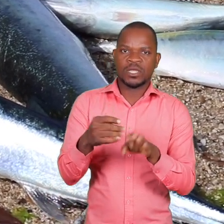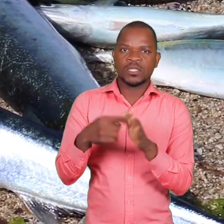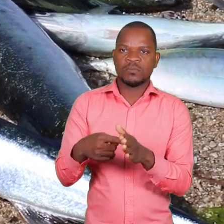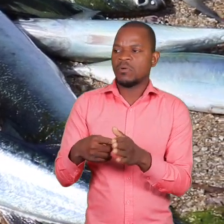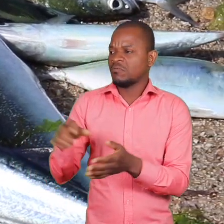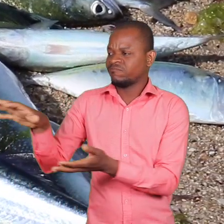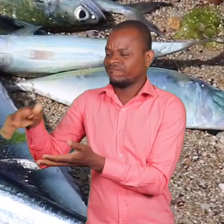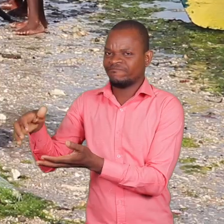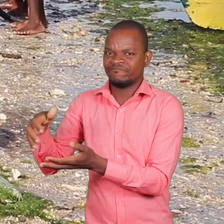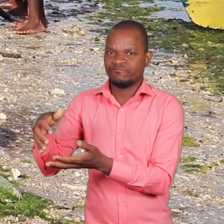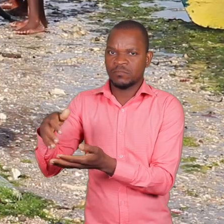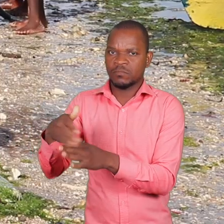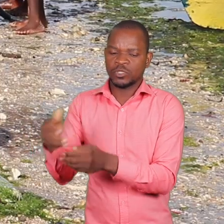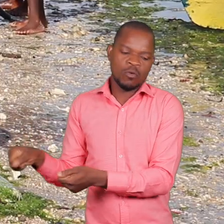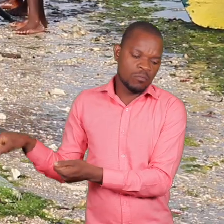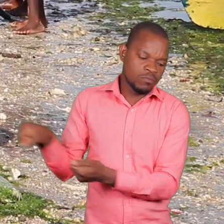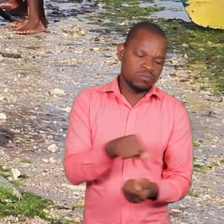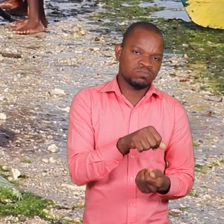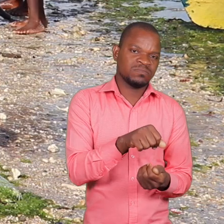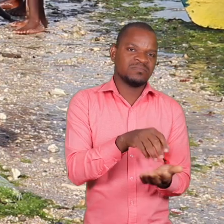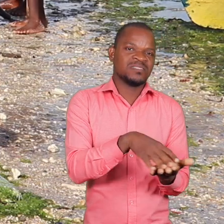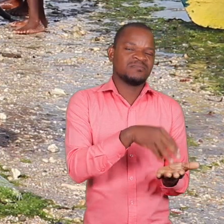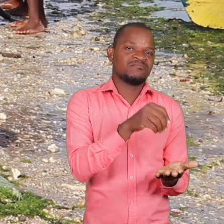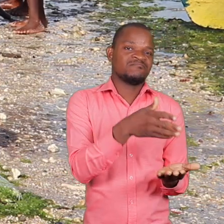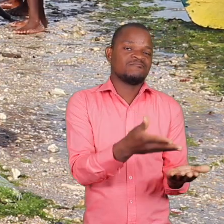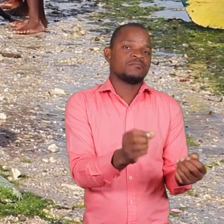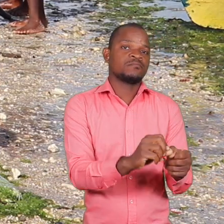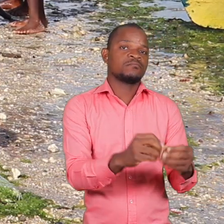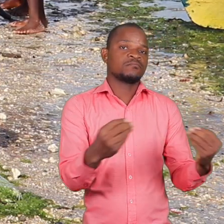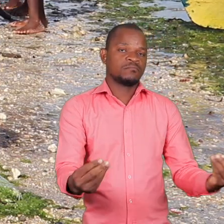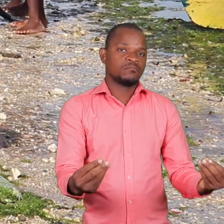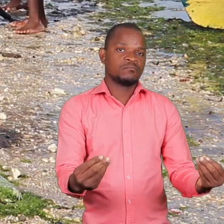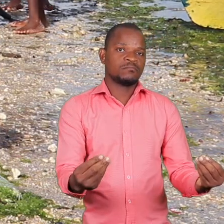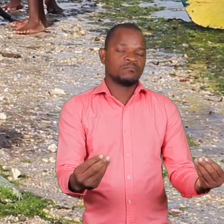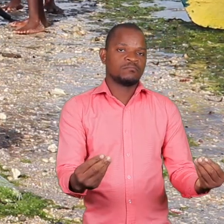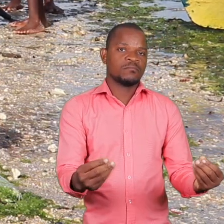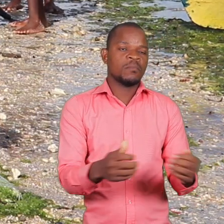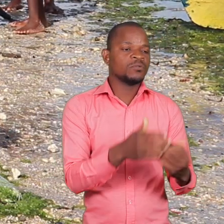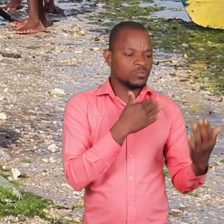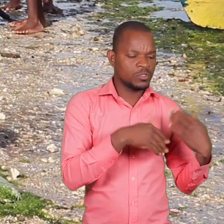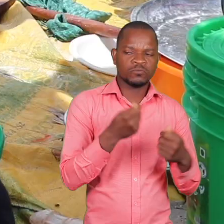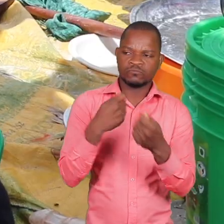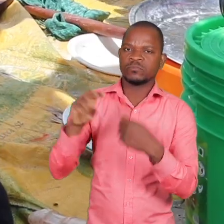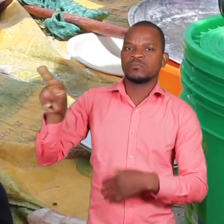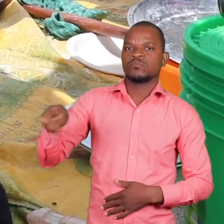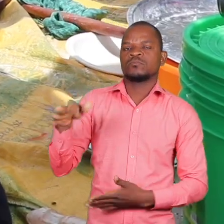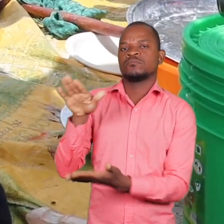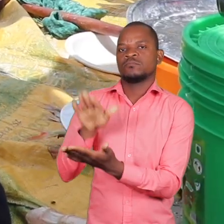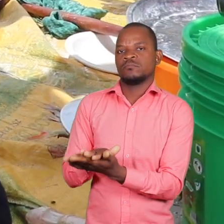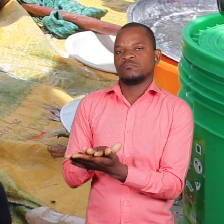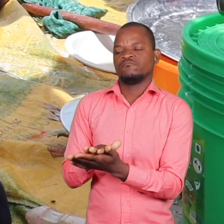não temos maneira. Se nós verificamos de cá, é na praia, não podemos comprar peixe aqui e irmos despachar no outro lado.